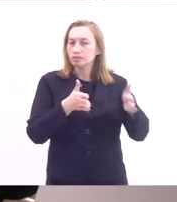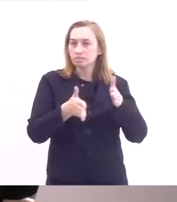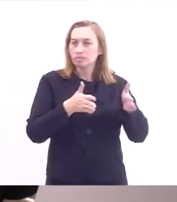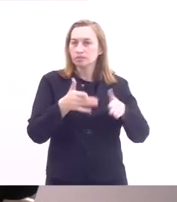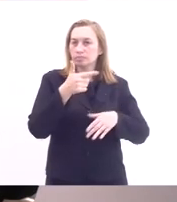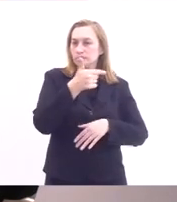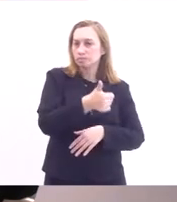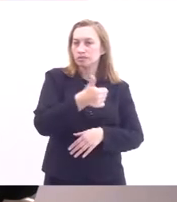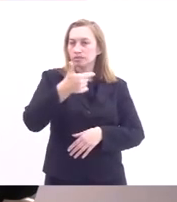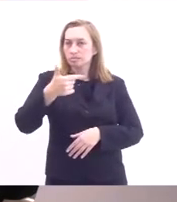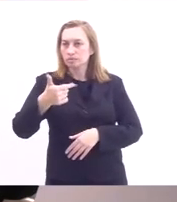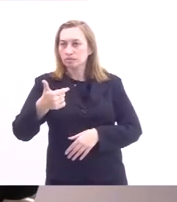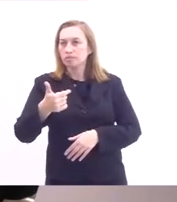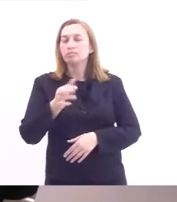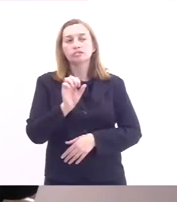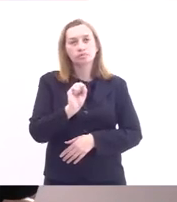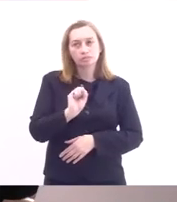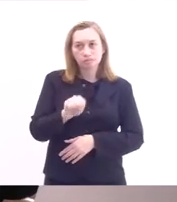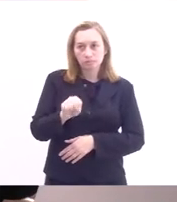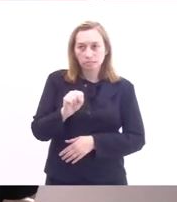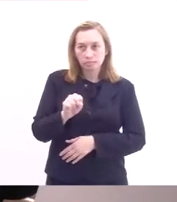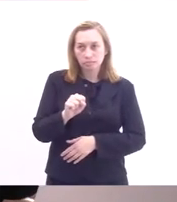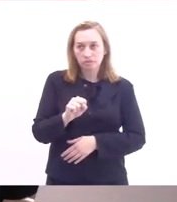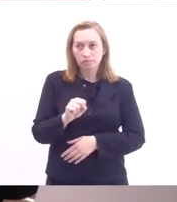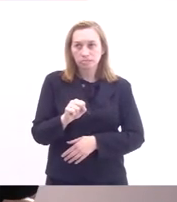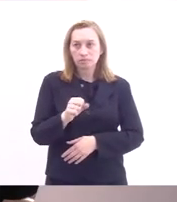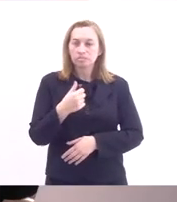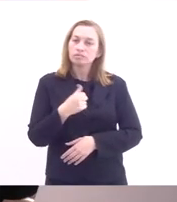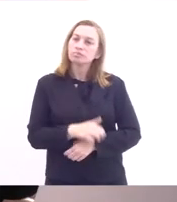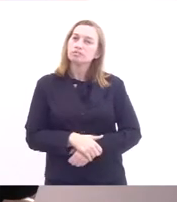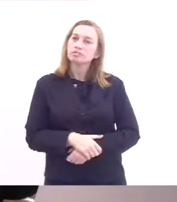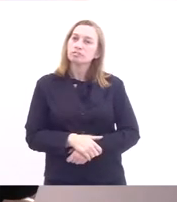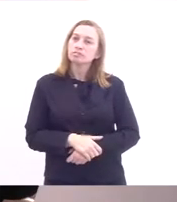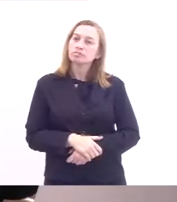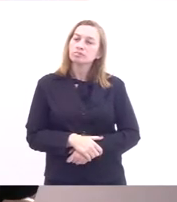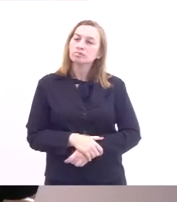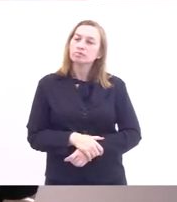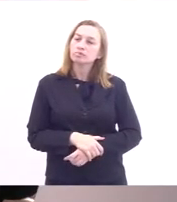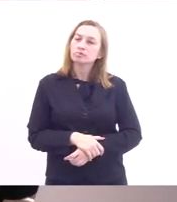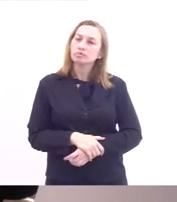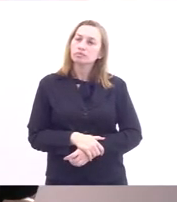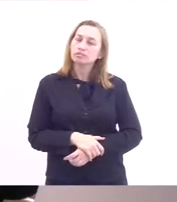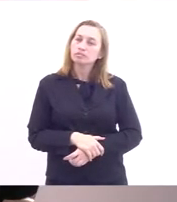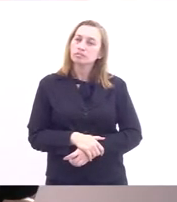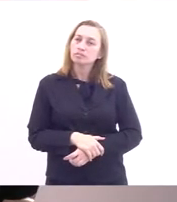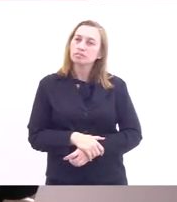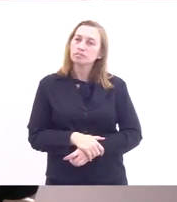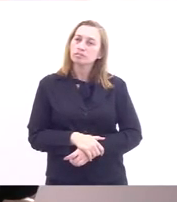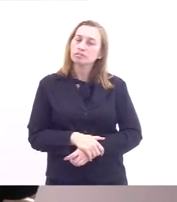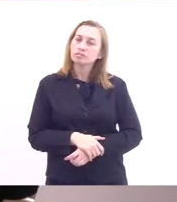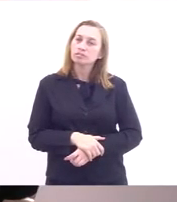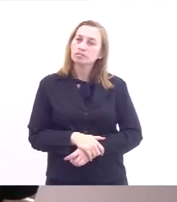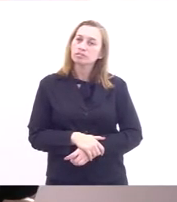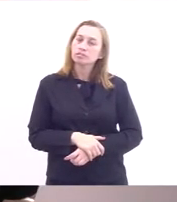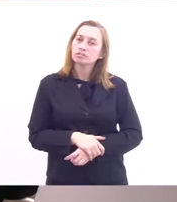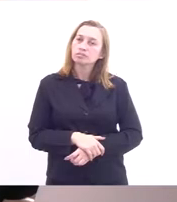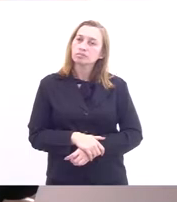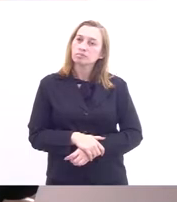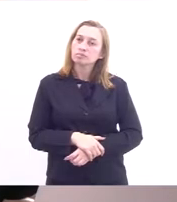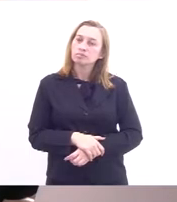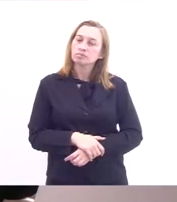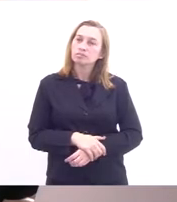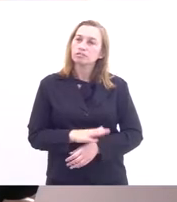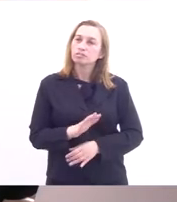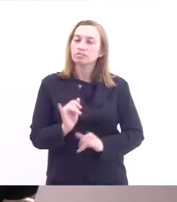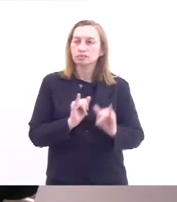22. Isso. Será que nós não estamos cotejando... Estou trazendo o saldo atualizado do estoque do